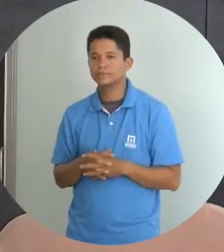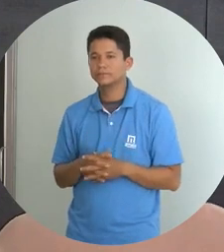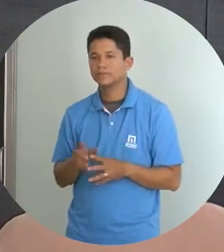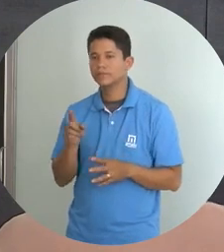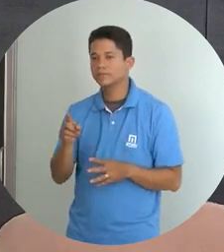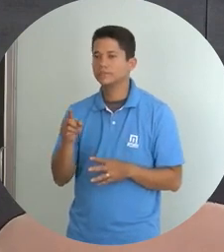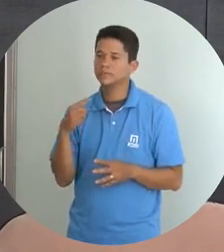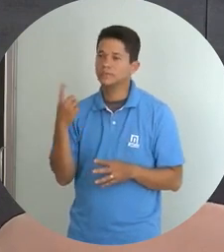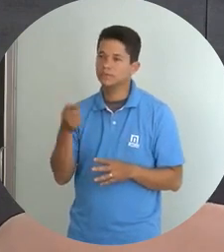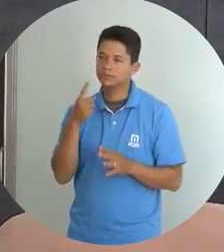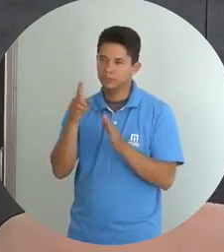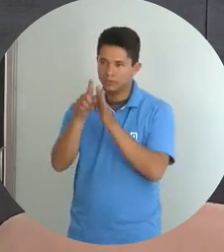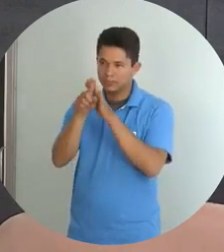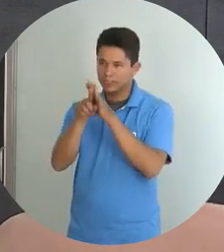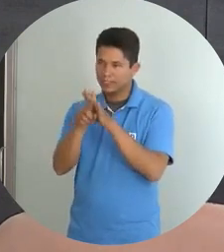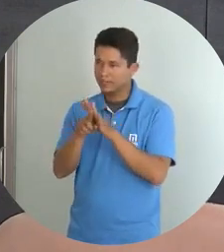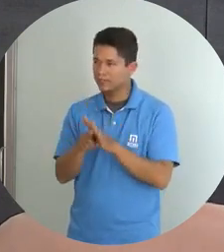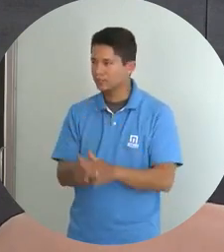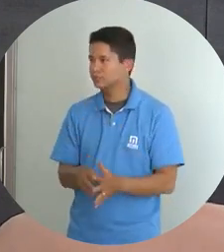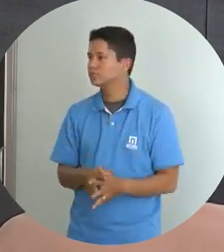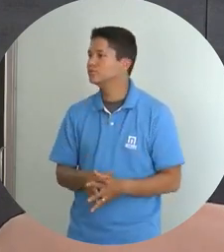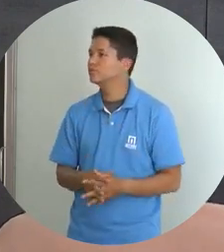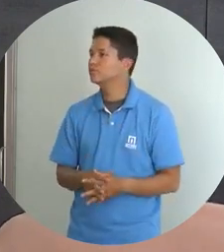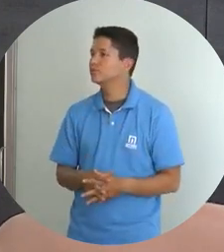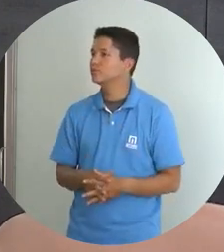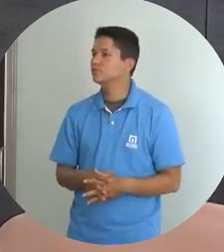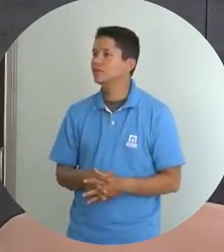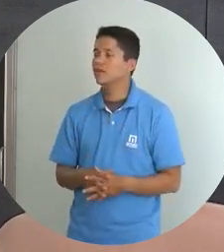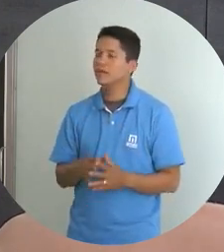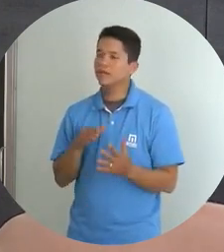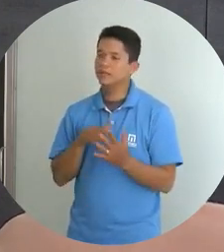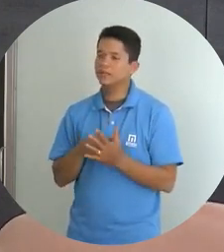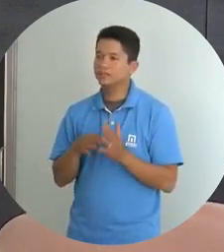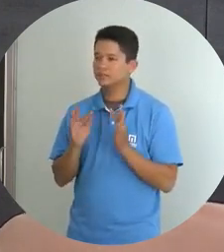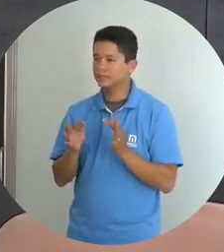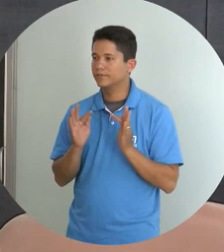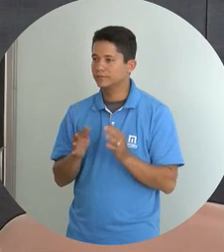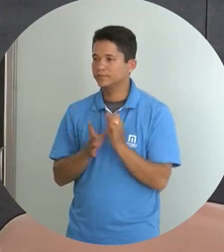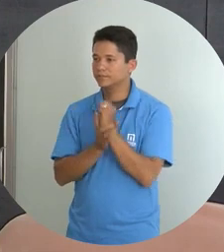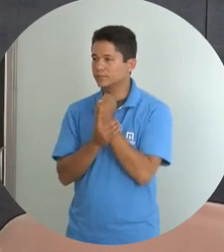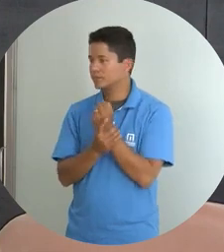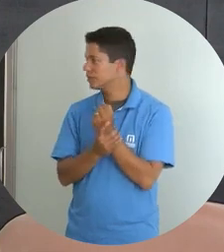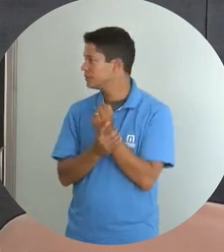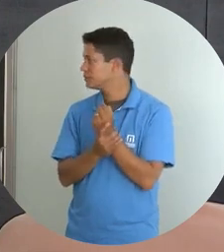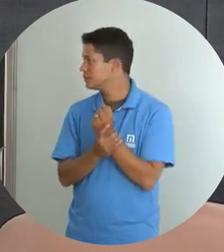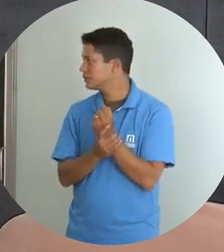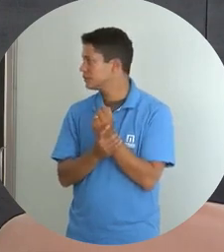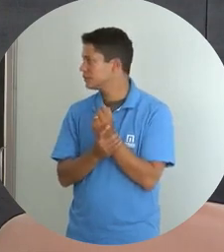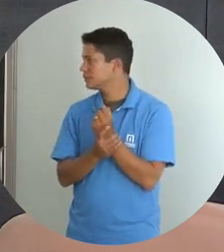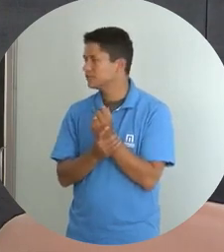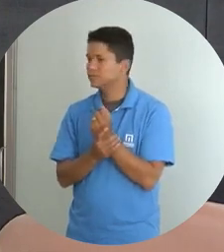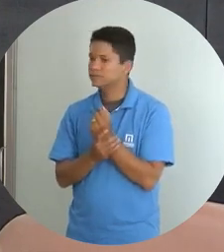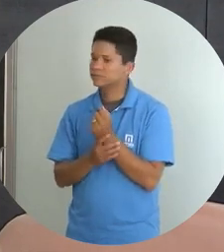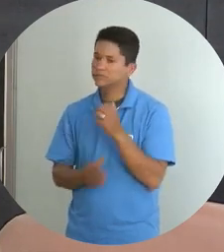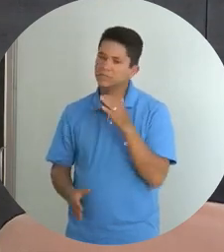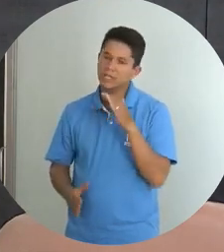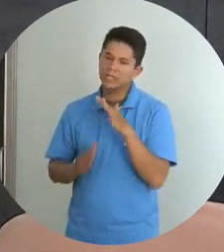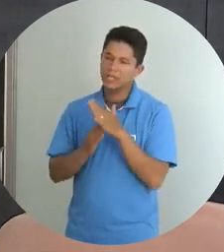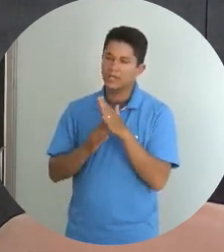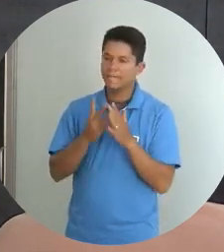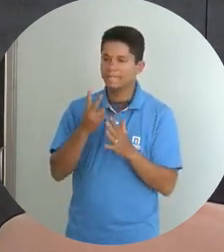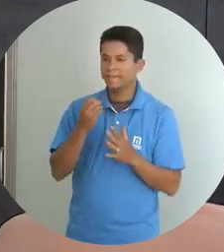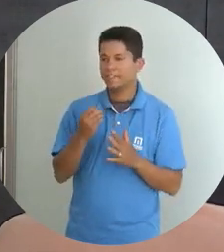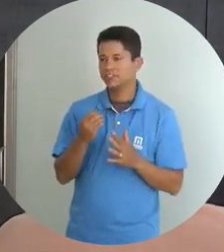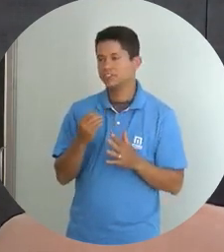gente considera até uma simplificação por segurança, mas que ele vai de chegar a 20,